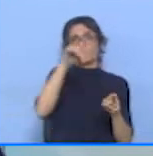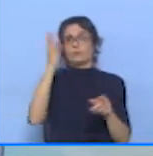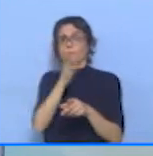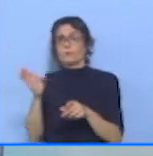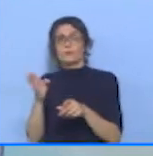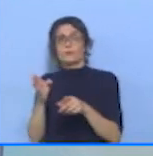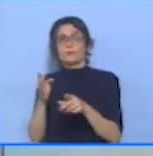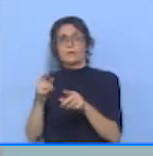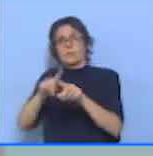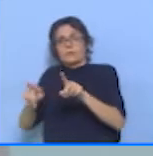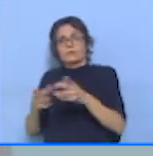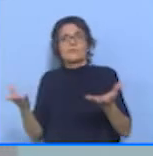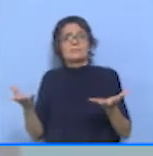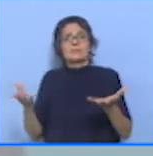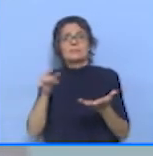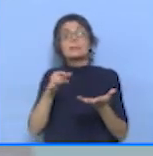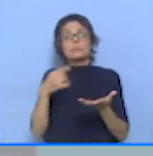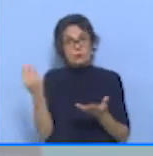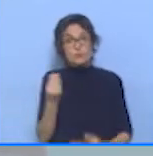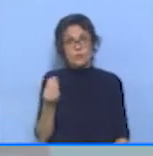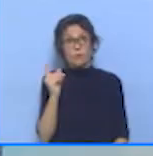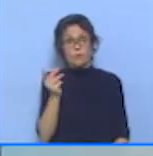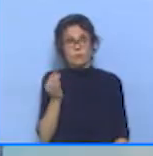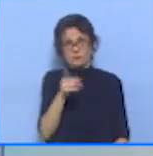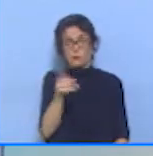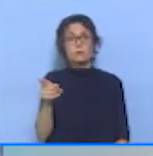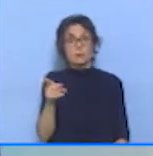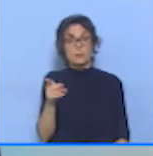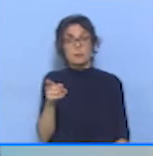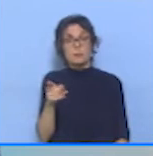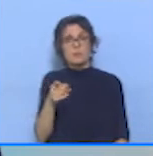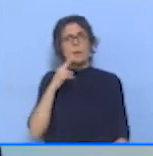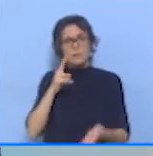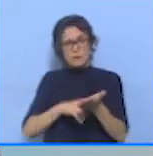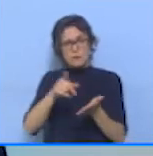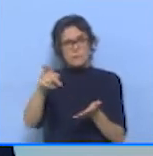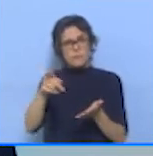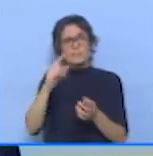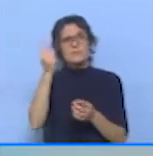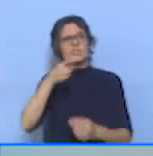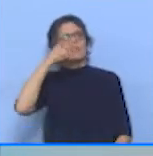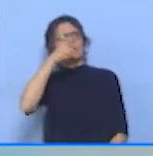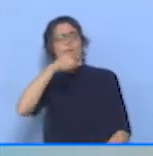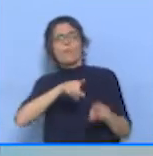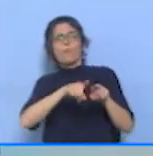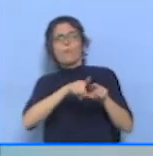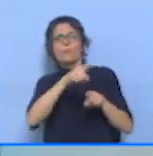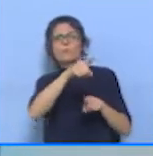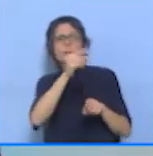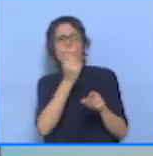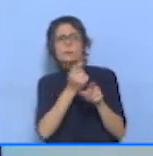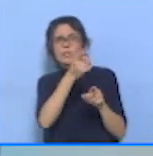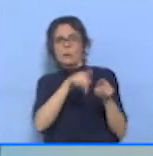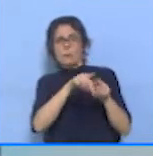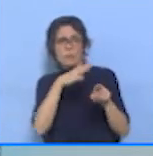palavras valem de pouco. E por isso os jovens têm toda a razão quando acusam os políticos de não agirem, porque